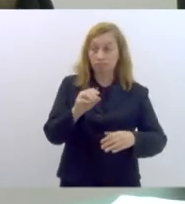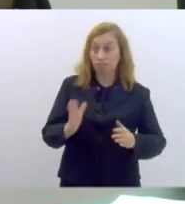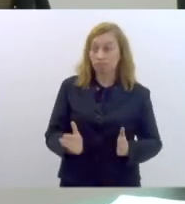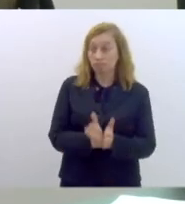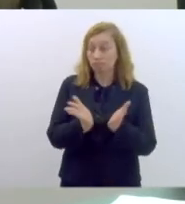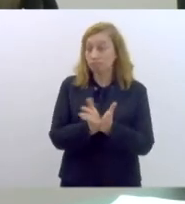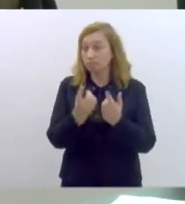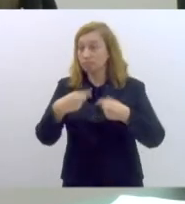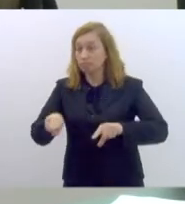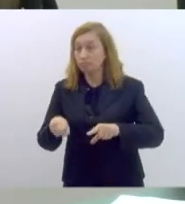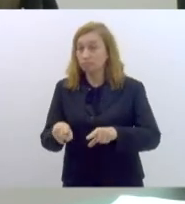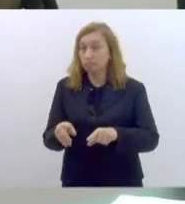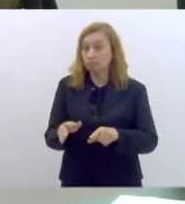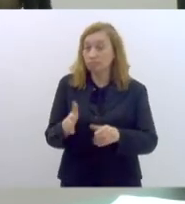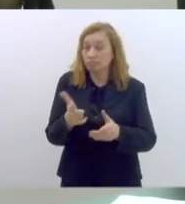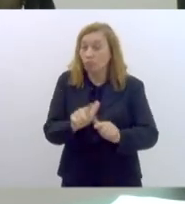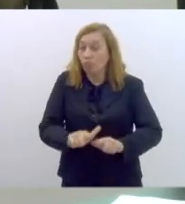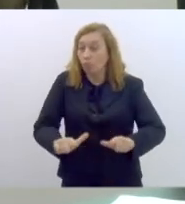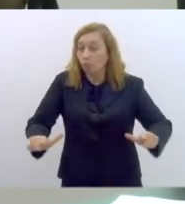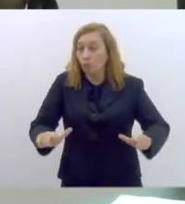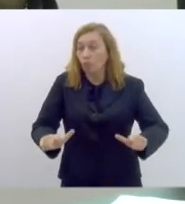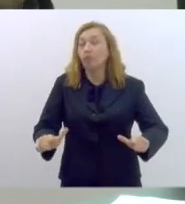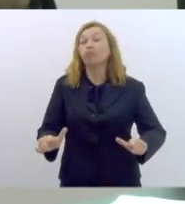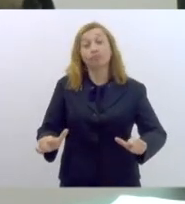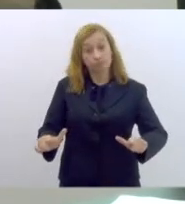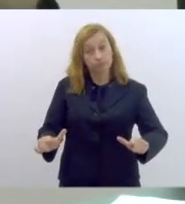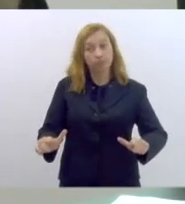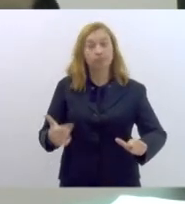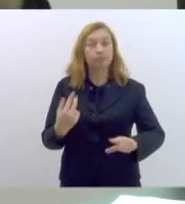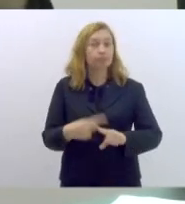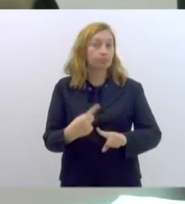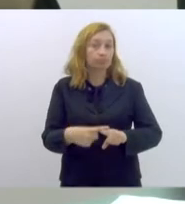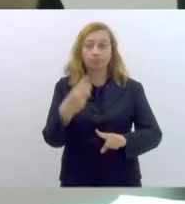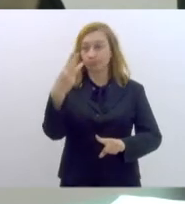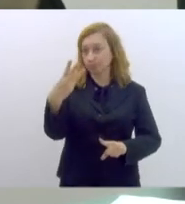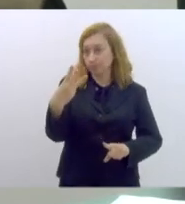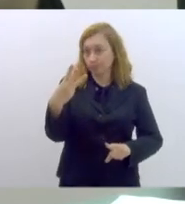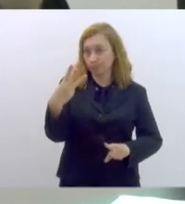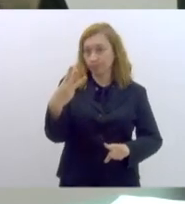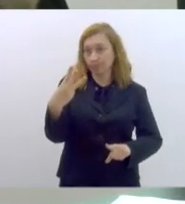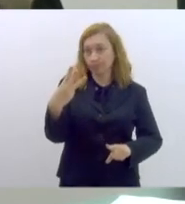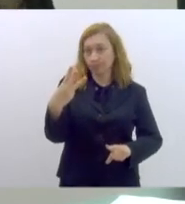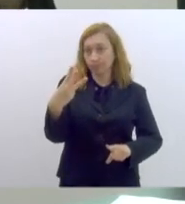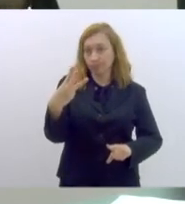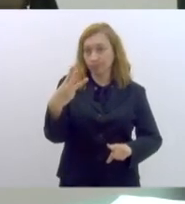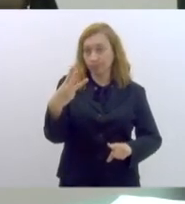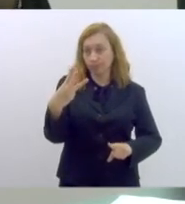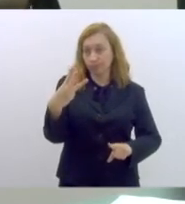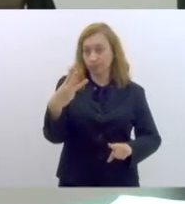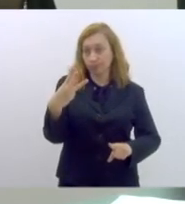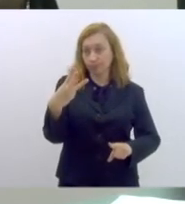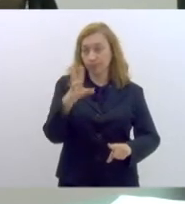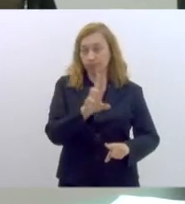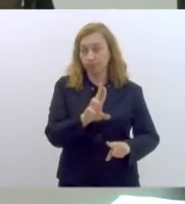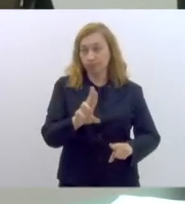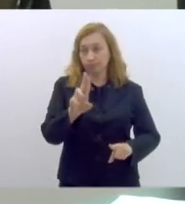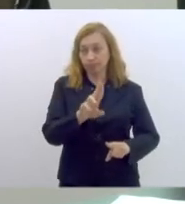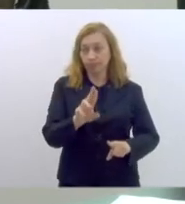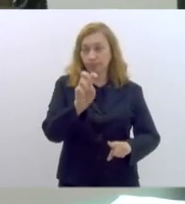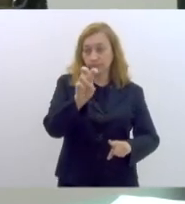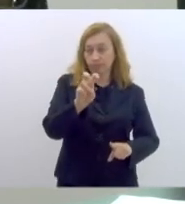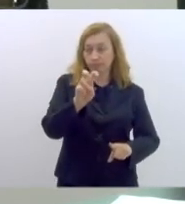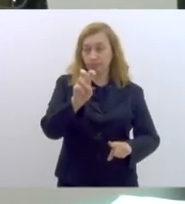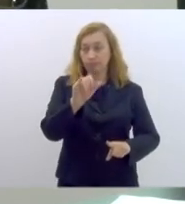o fundo morre, né? Praticamente, porque esses 3 é que puxam o fundo, que está hoje na ordem de 5